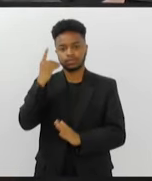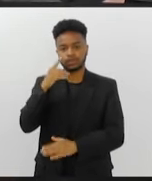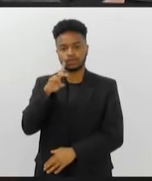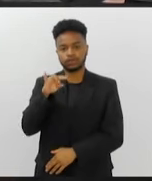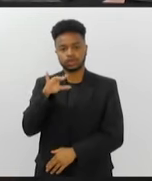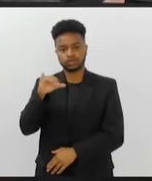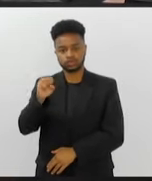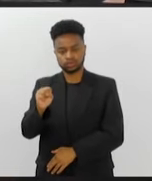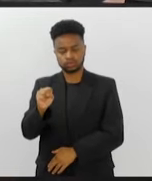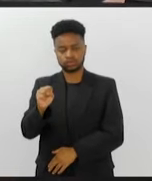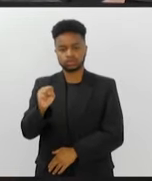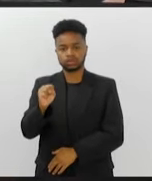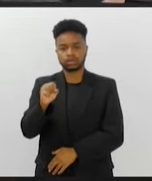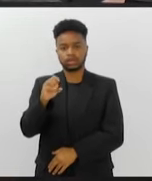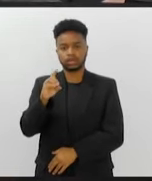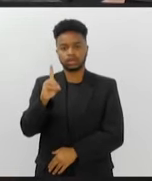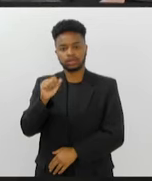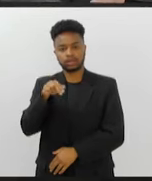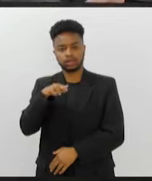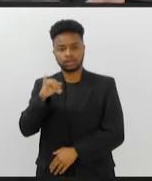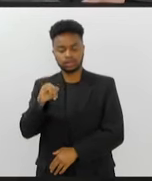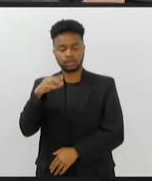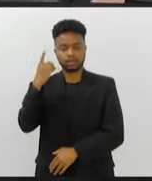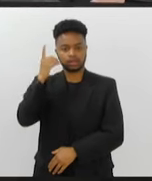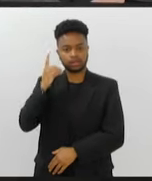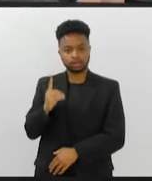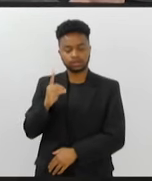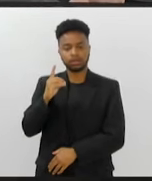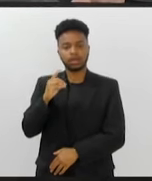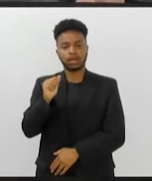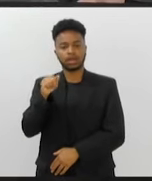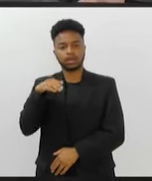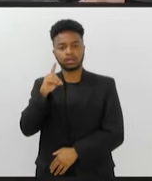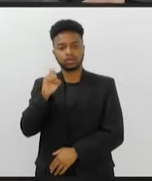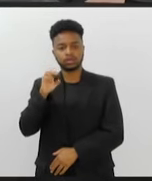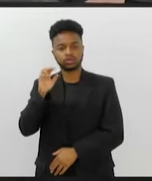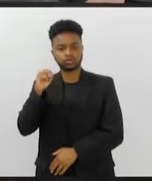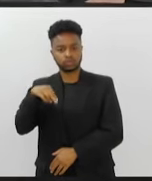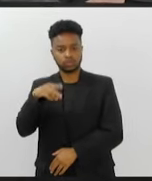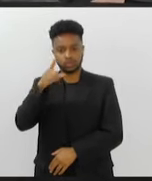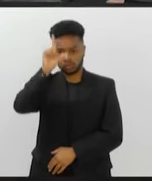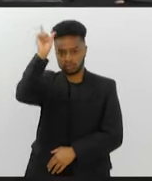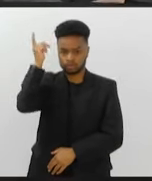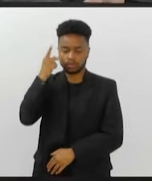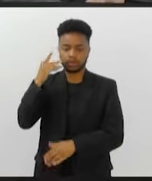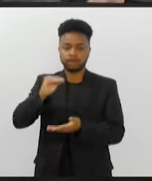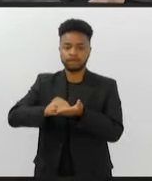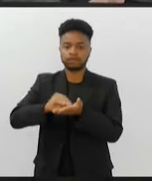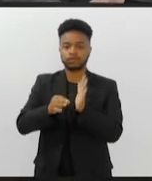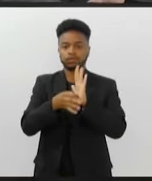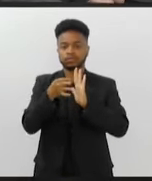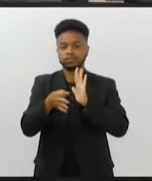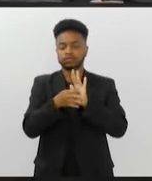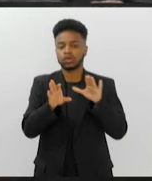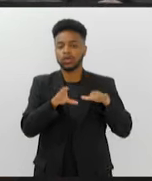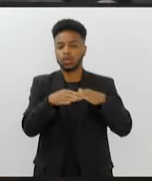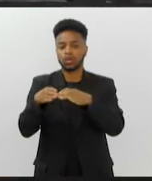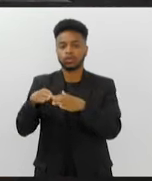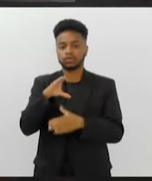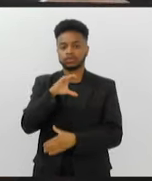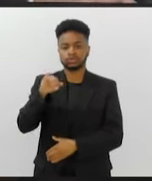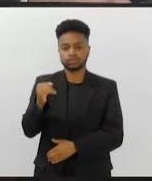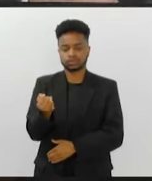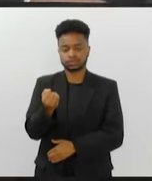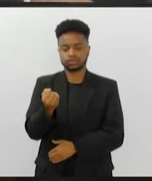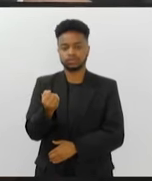Vinícius Cozolino, Dani Monteiro, Dani Balbi, Anderson Moraes e Luiz Paulo. Pendendo de pareceres das comissões Constituição e